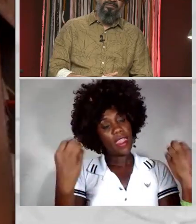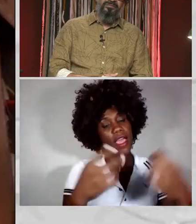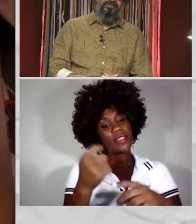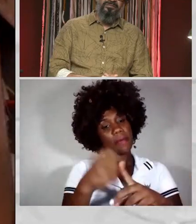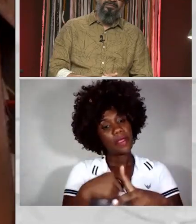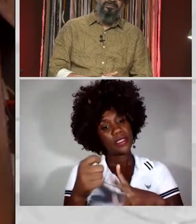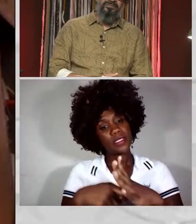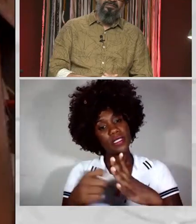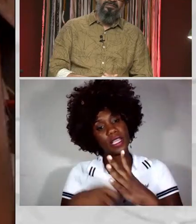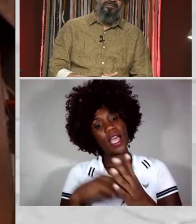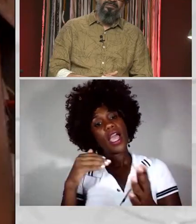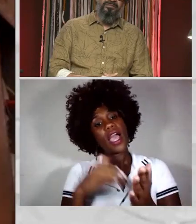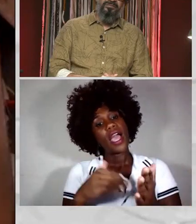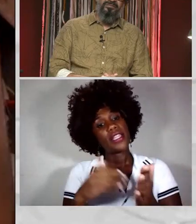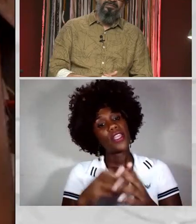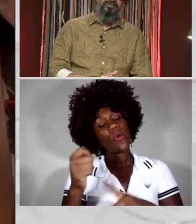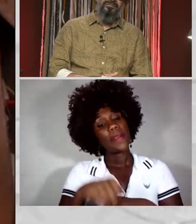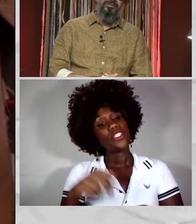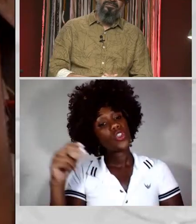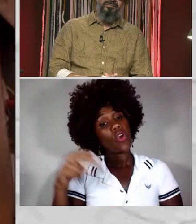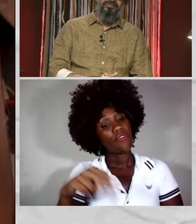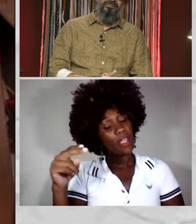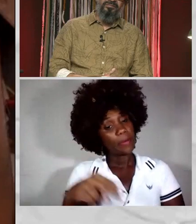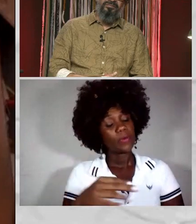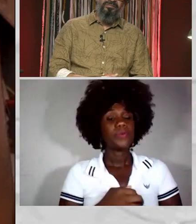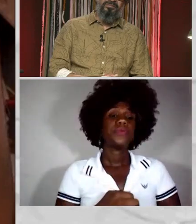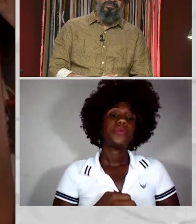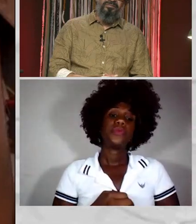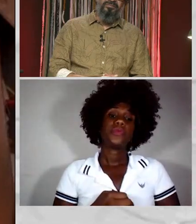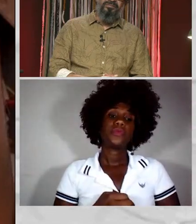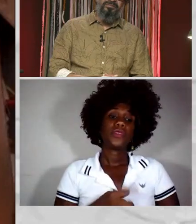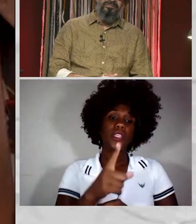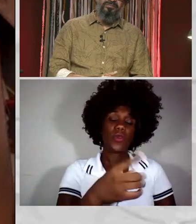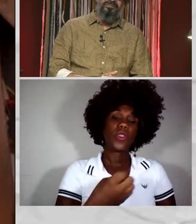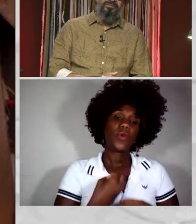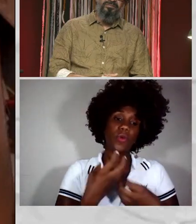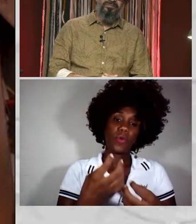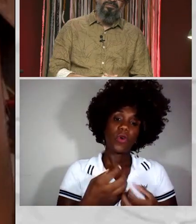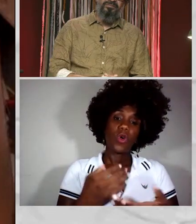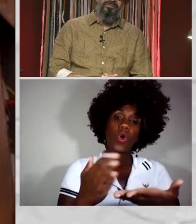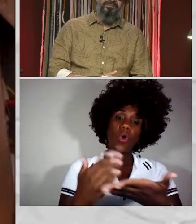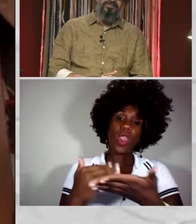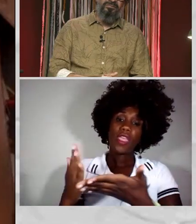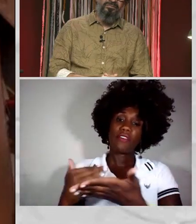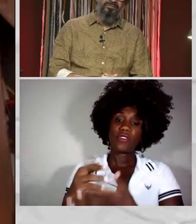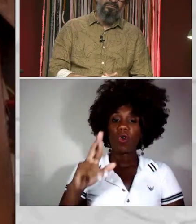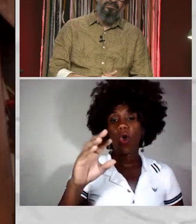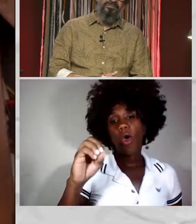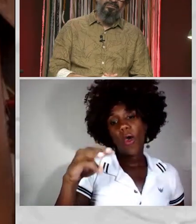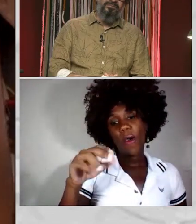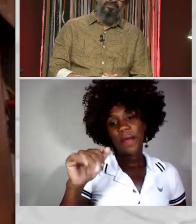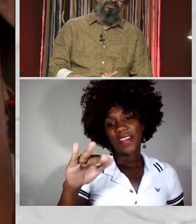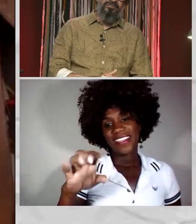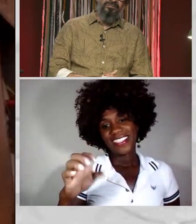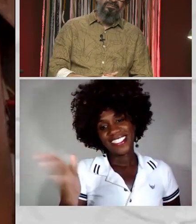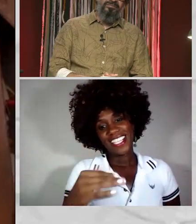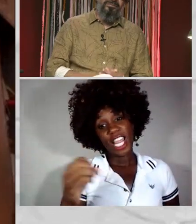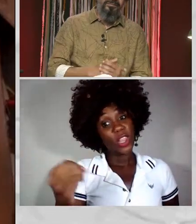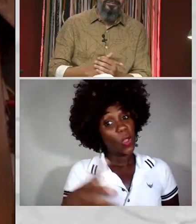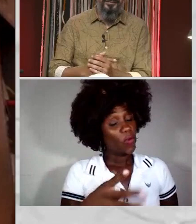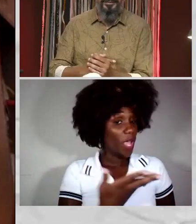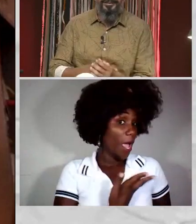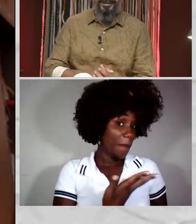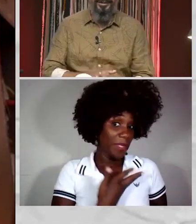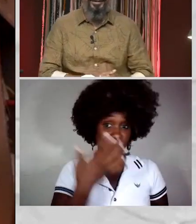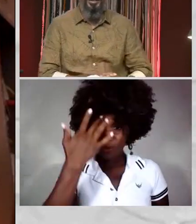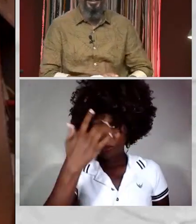desembocar na Balada Literária no mês de novembro. E eu estou lançando um romance novo, em primeira mão, hein? Tem amigos e amigas que não estão nem